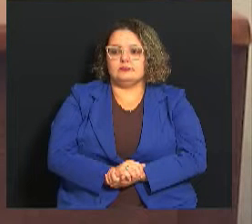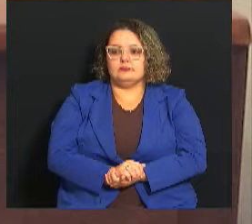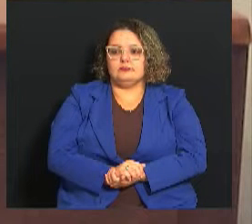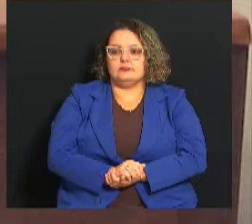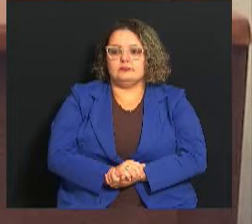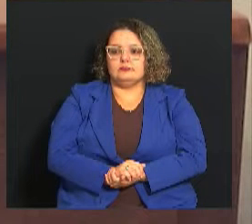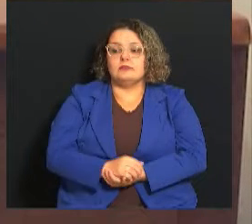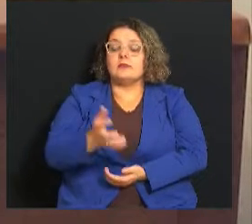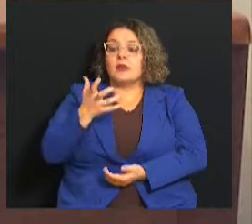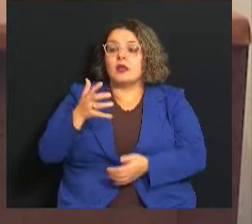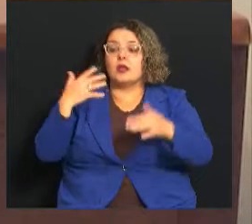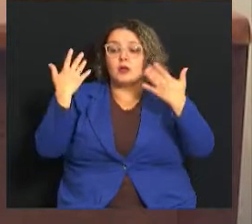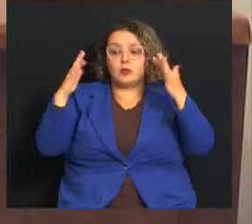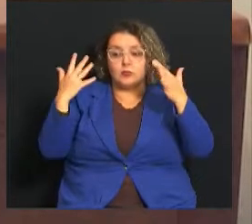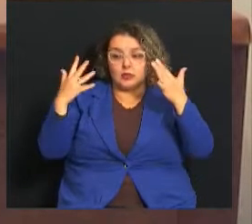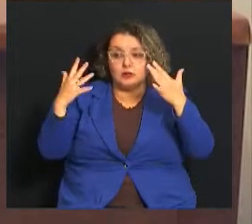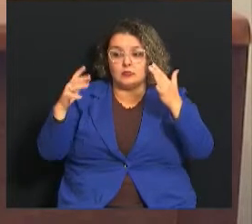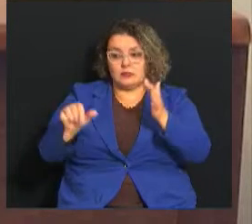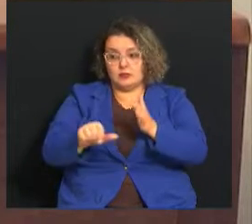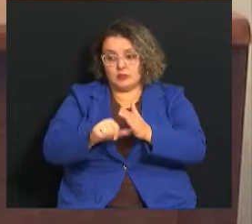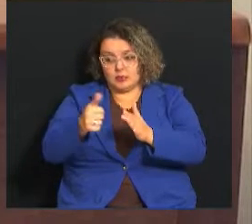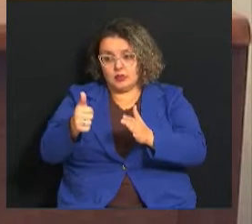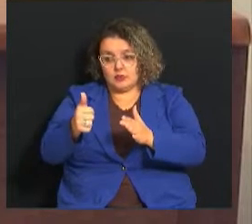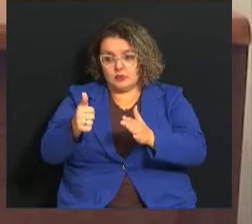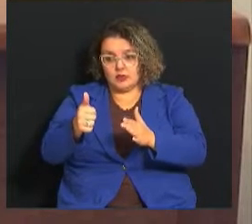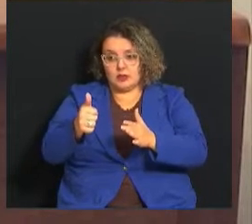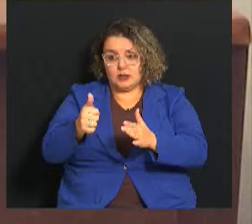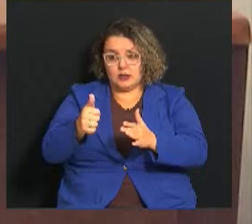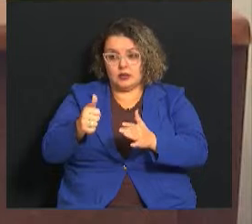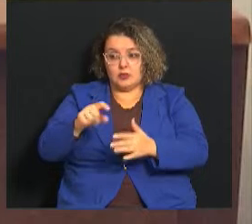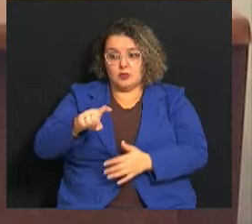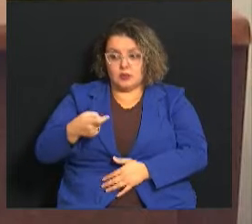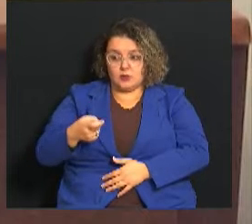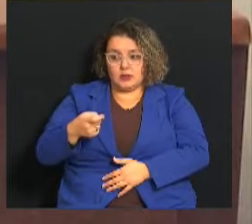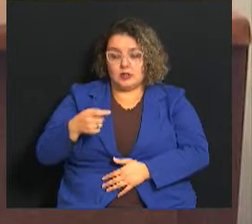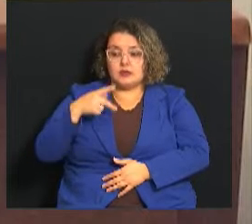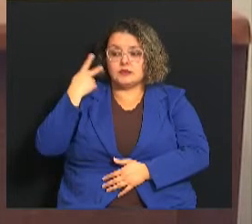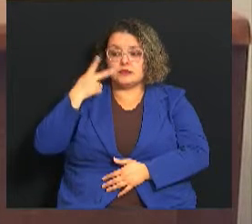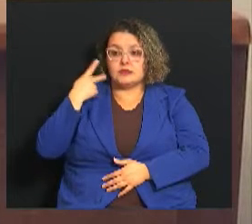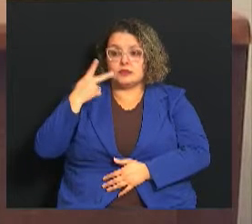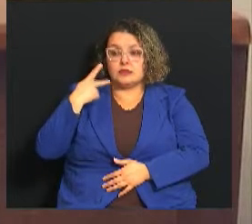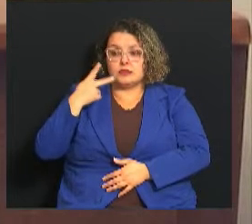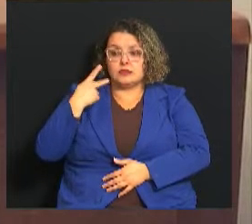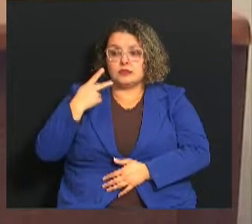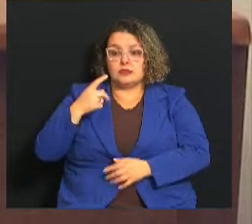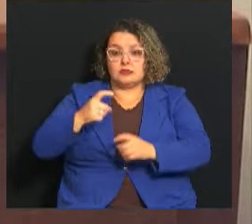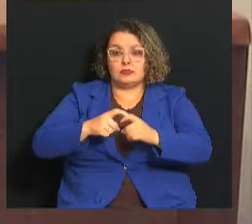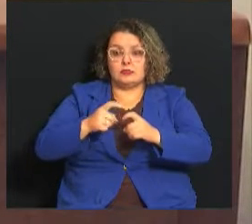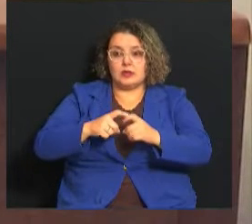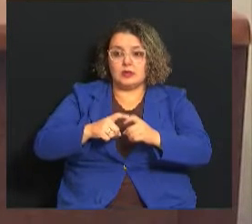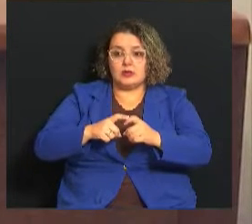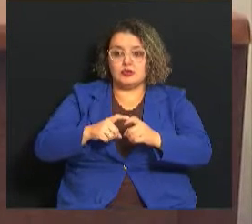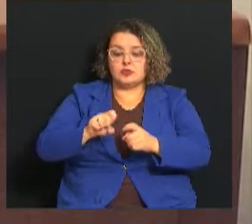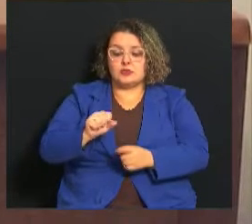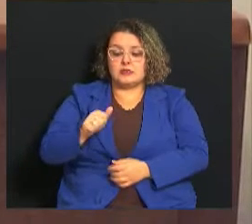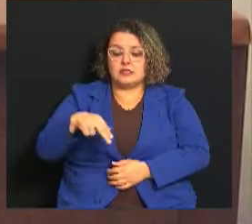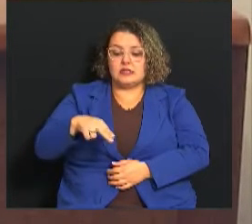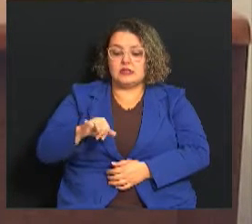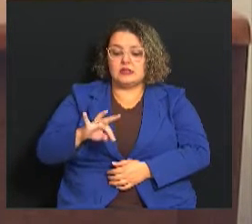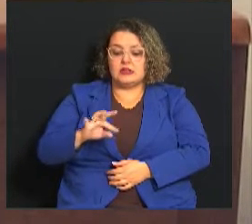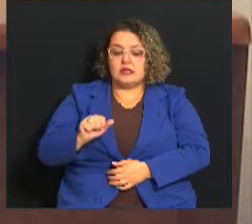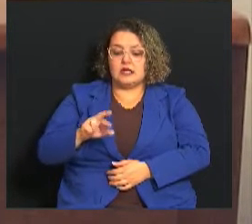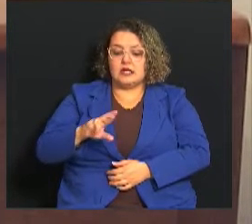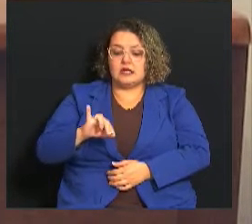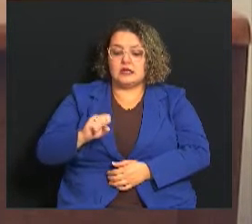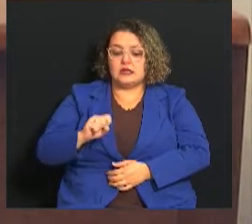Quero parabenizar, primeiro, o ex-vereador, médico sanitarista, pela sensibilidade